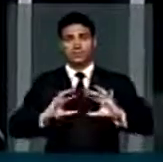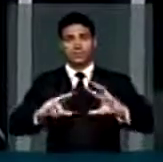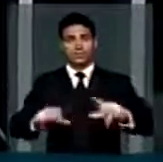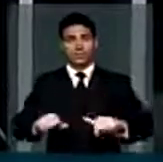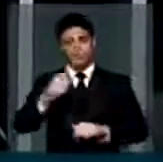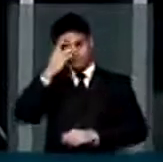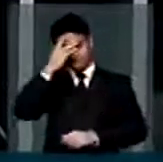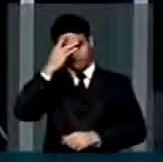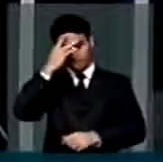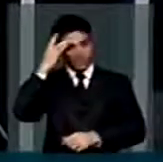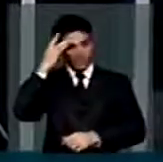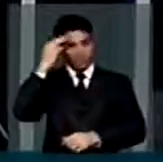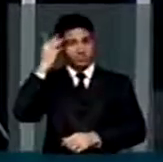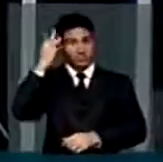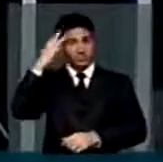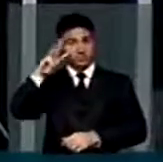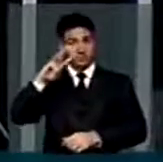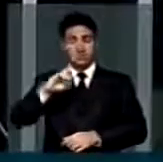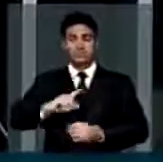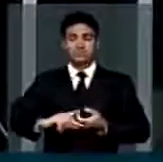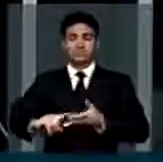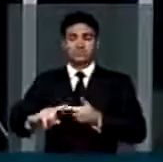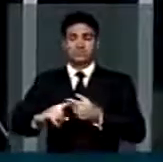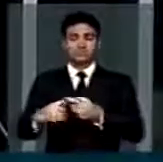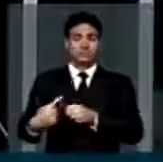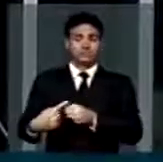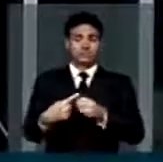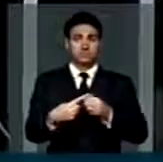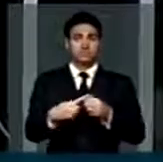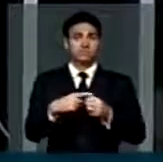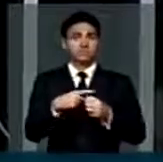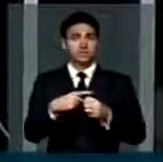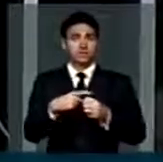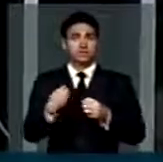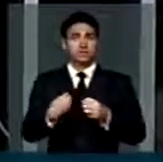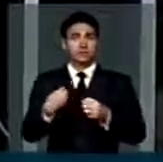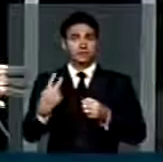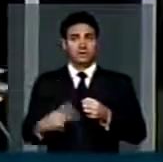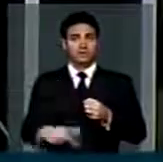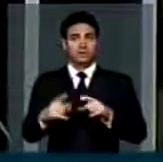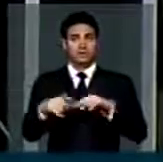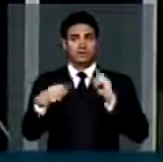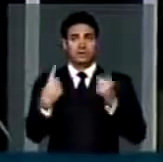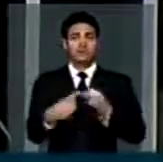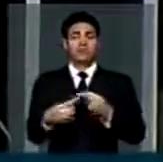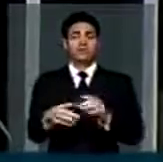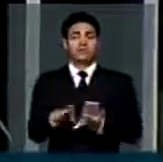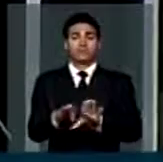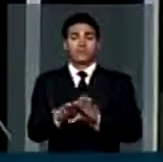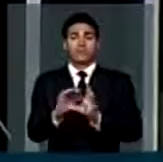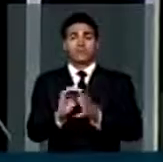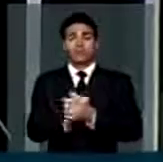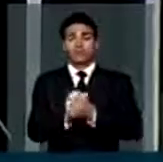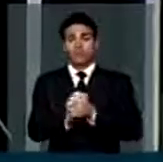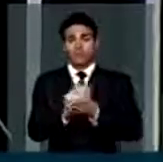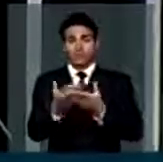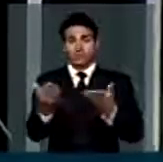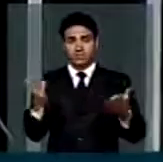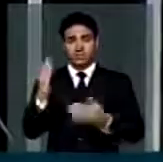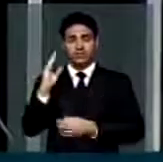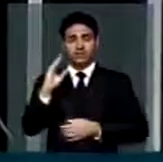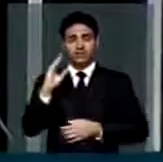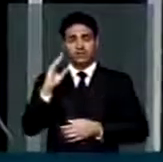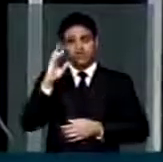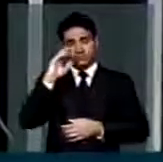nos mais diversos municípios acompanham essa sessão, cumprimentar de forma especial a dona